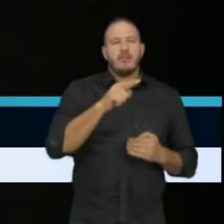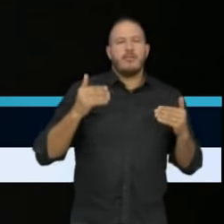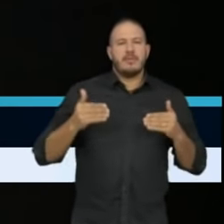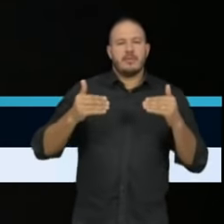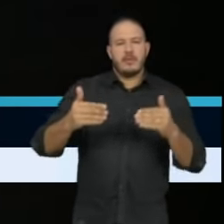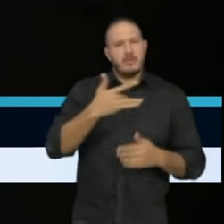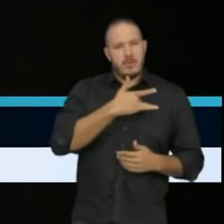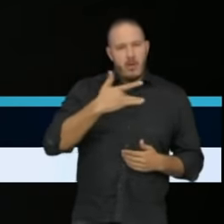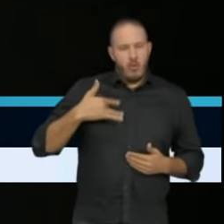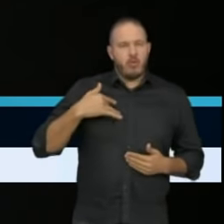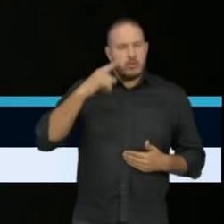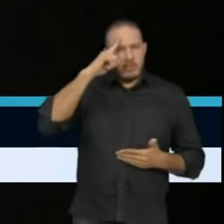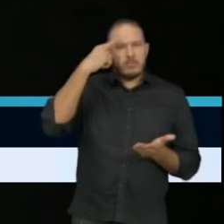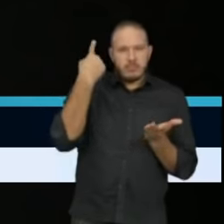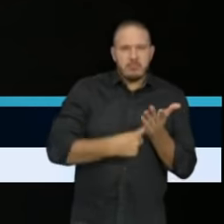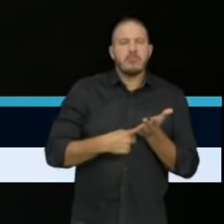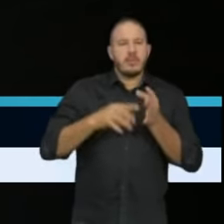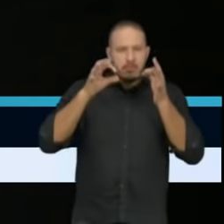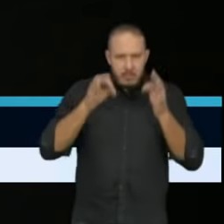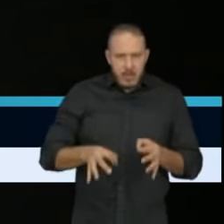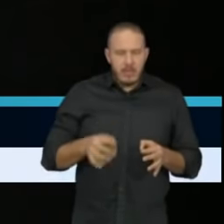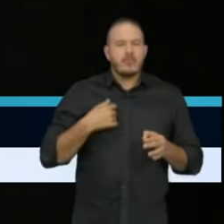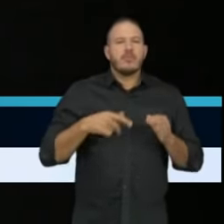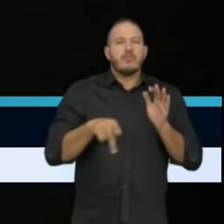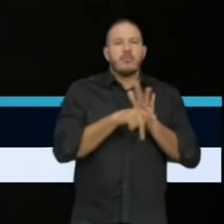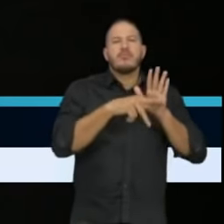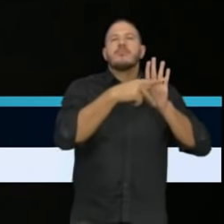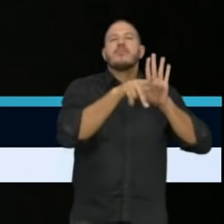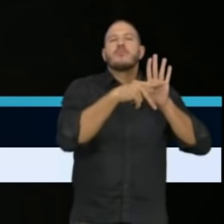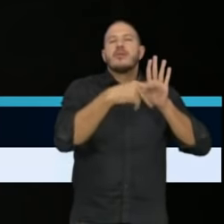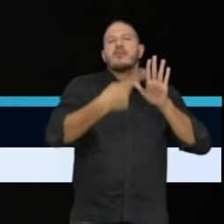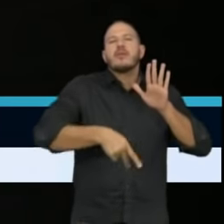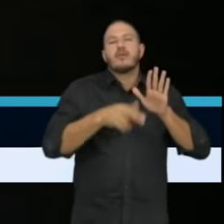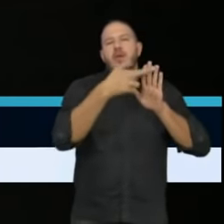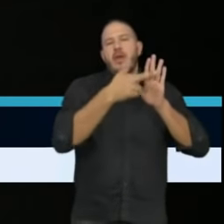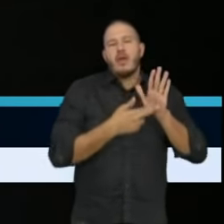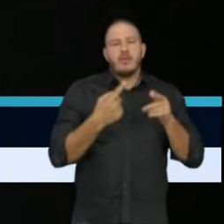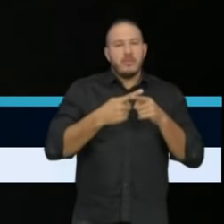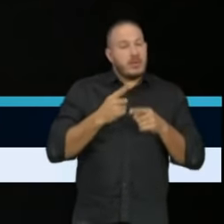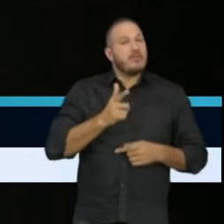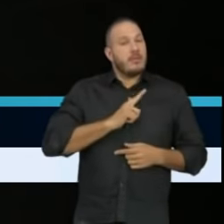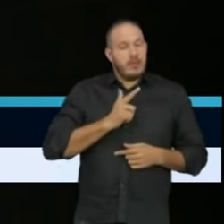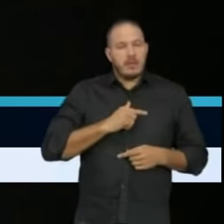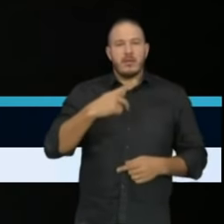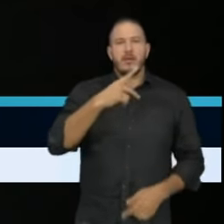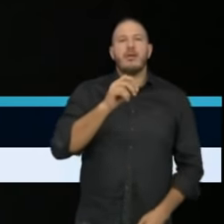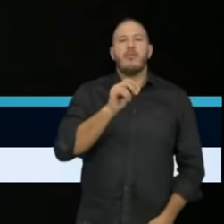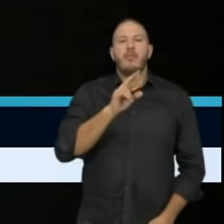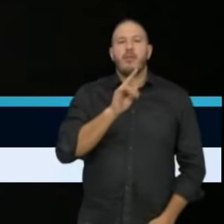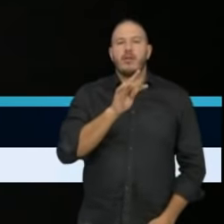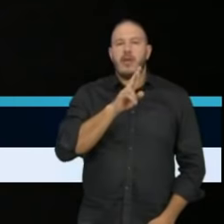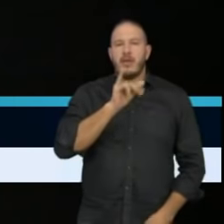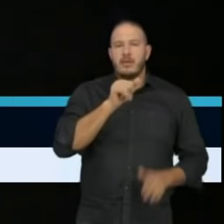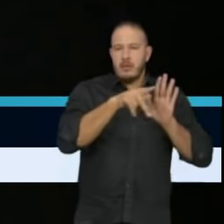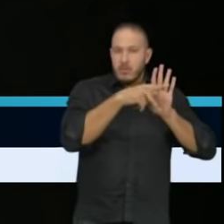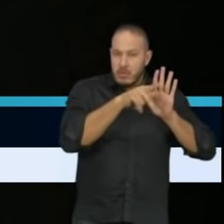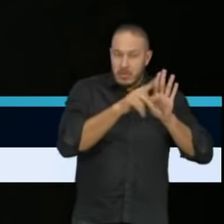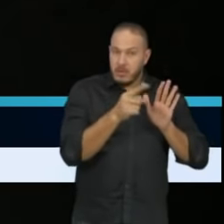exatamente uma revisão da portaria desta regra, porque existe, inclusive, uma portaria que nós